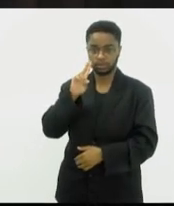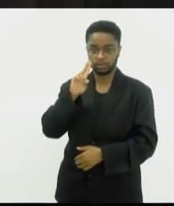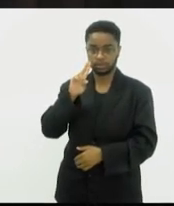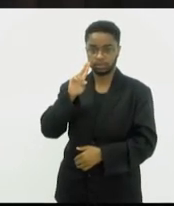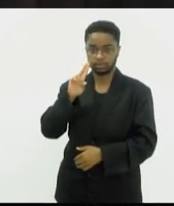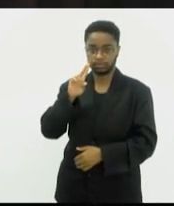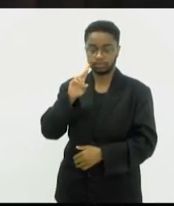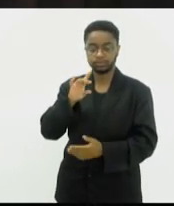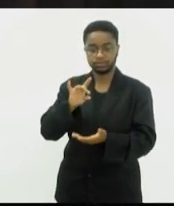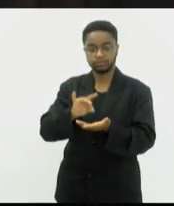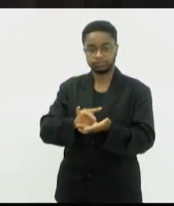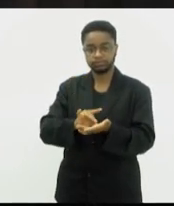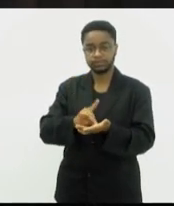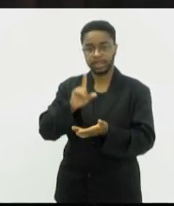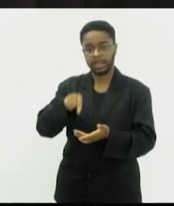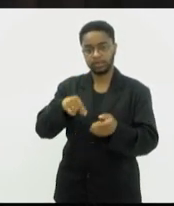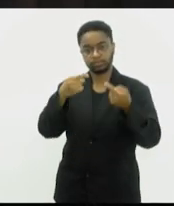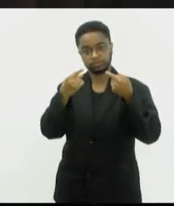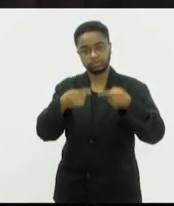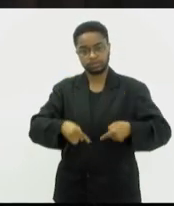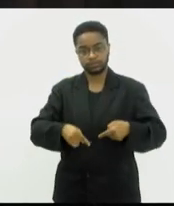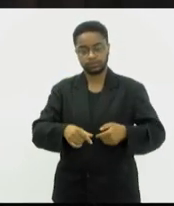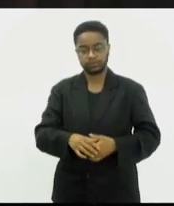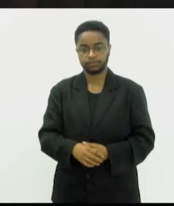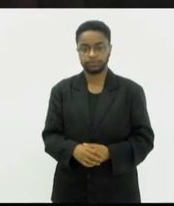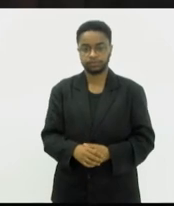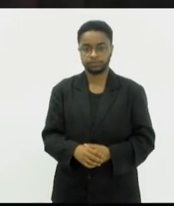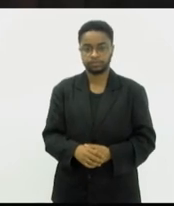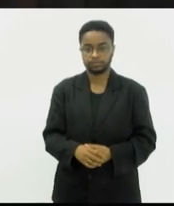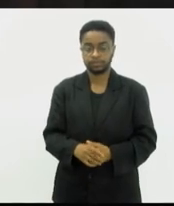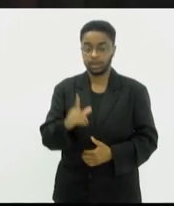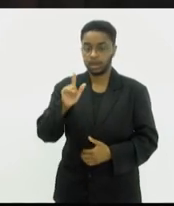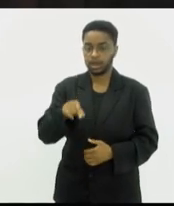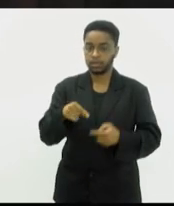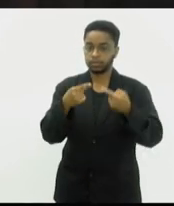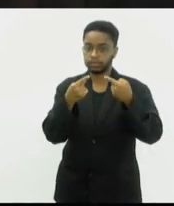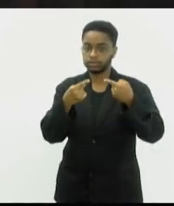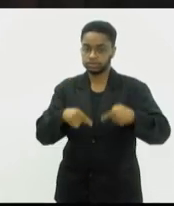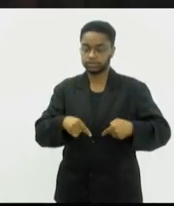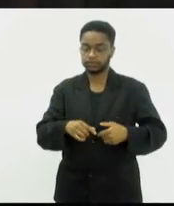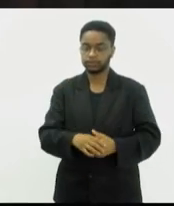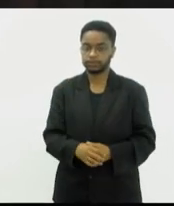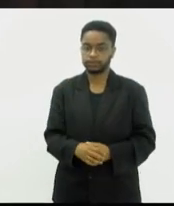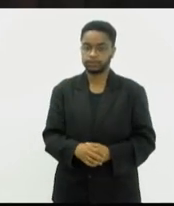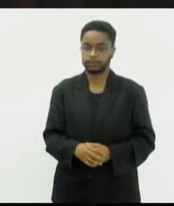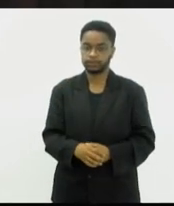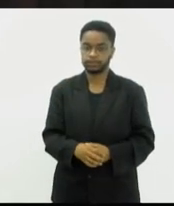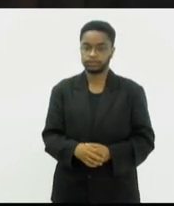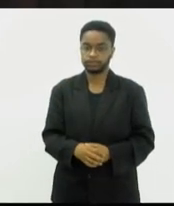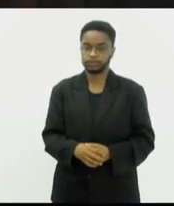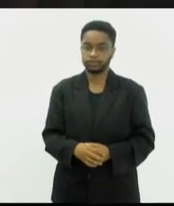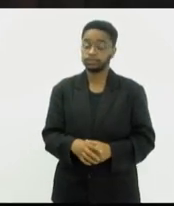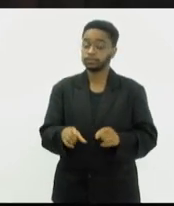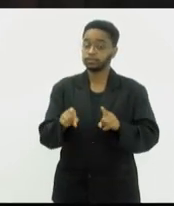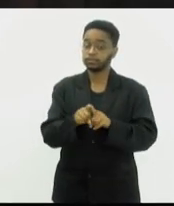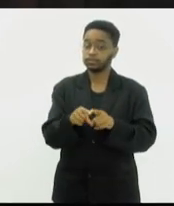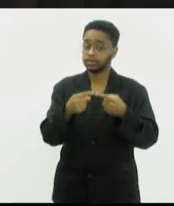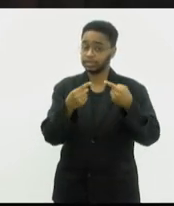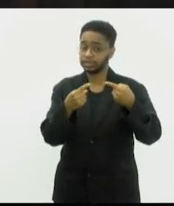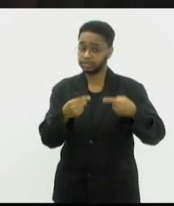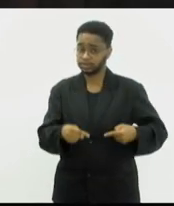um imenso desafio, é um imenso desafio. E esse imenso